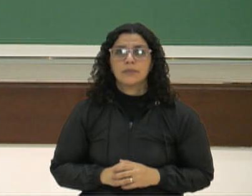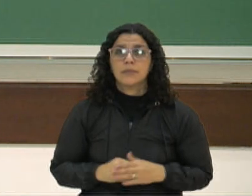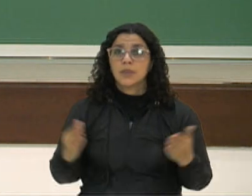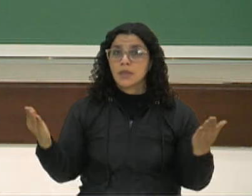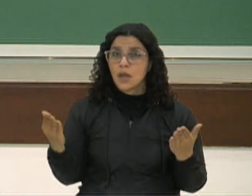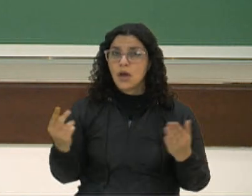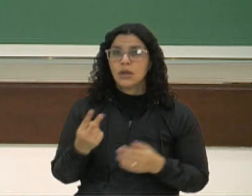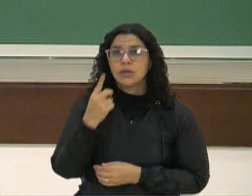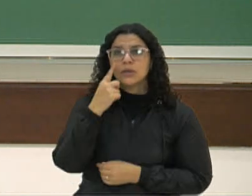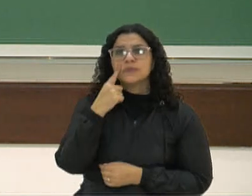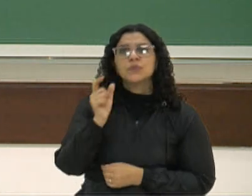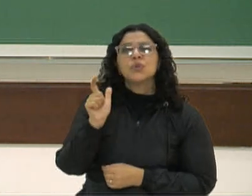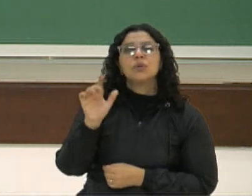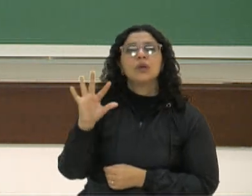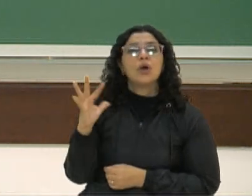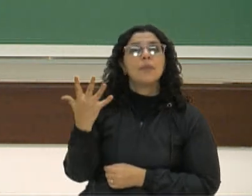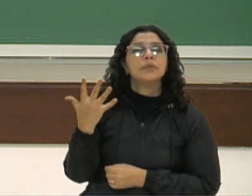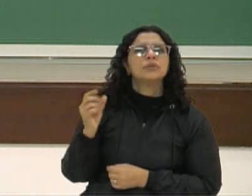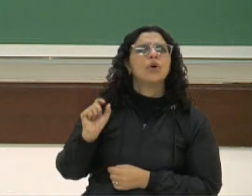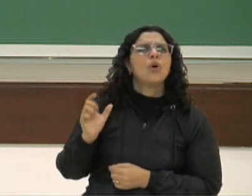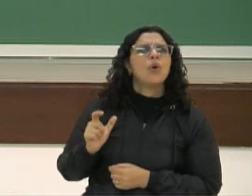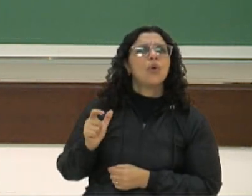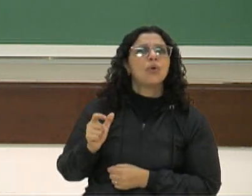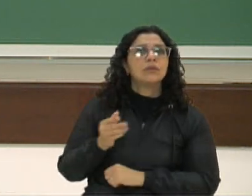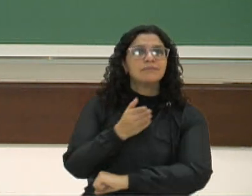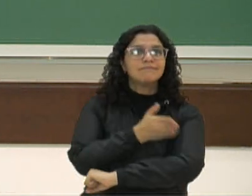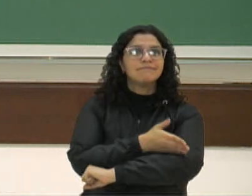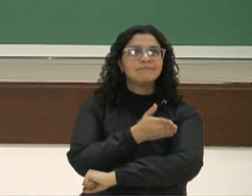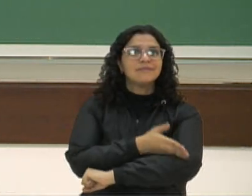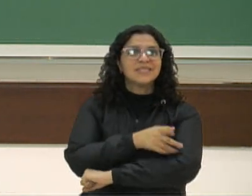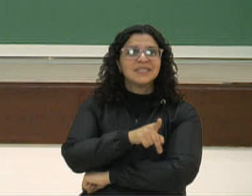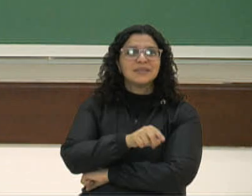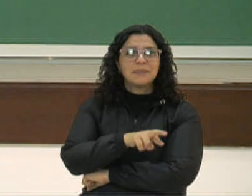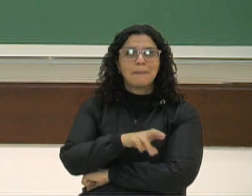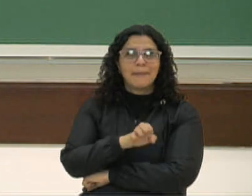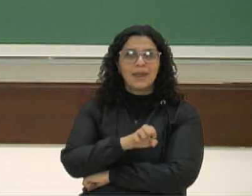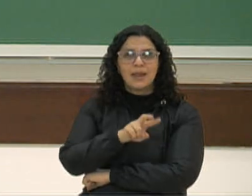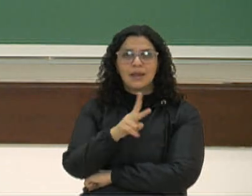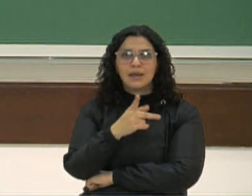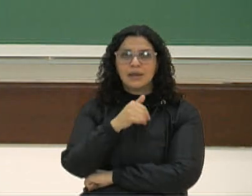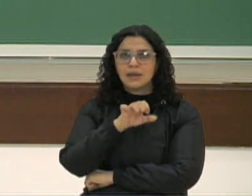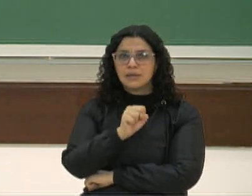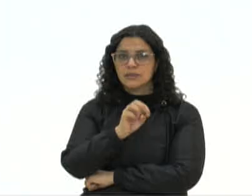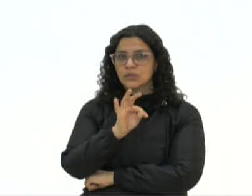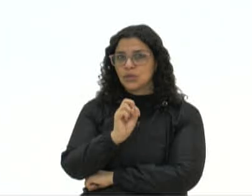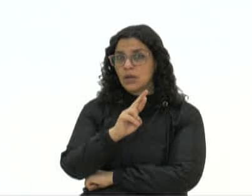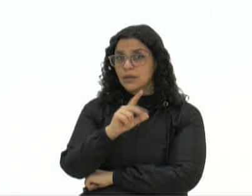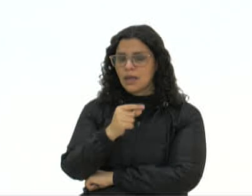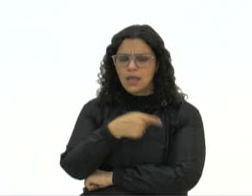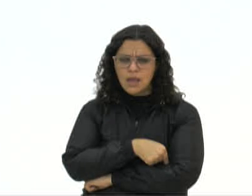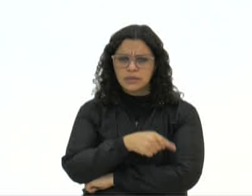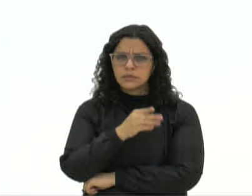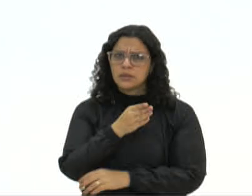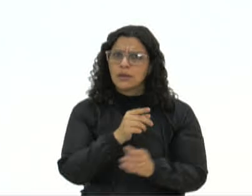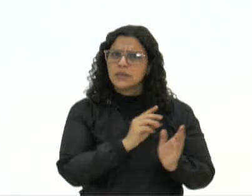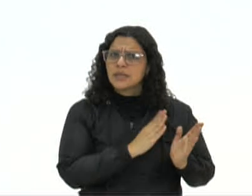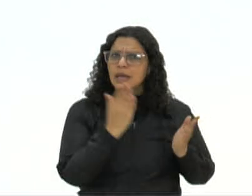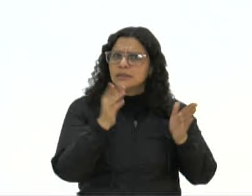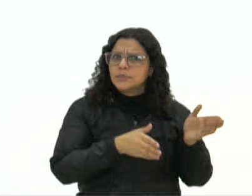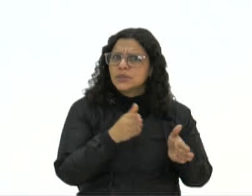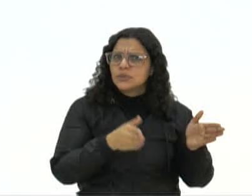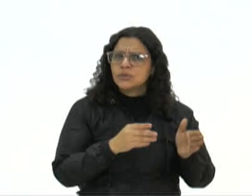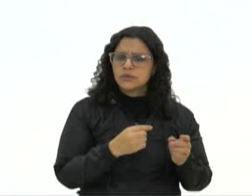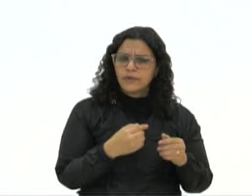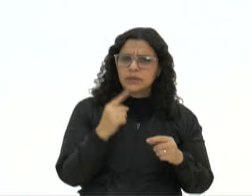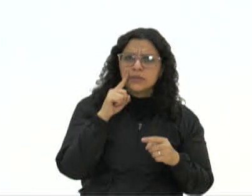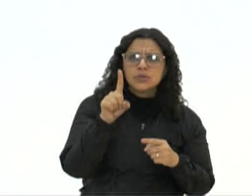E nós vimos que isso aconteceu já com os nossos primeiros ancestrais, quando eles foram descobrindo e desenvolvendo